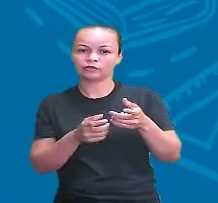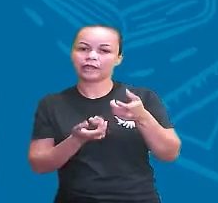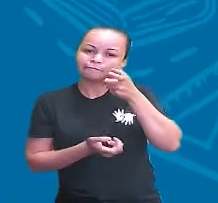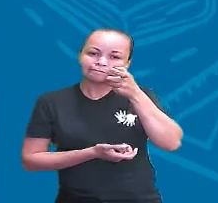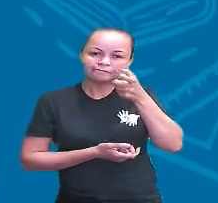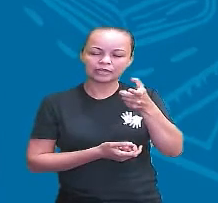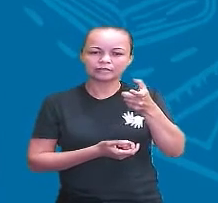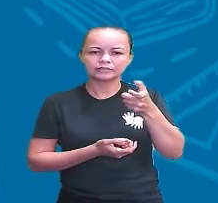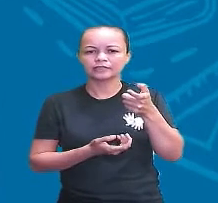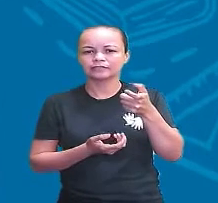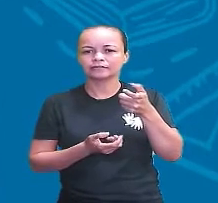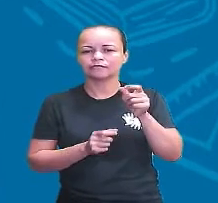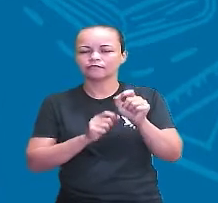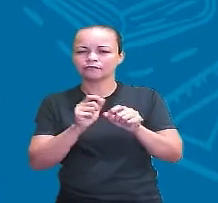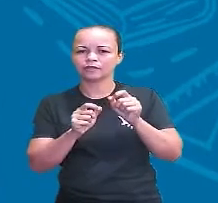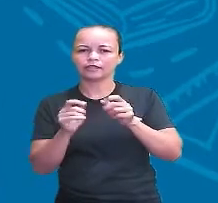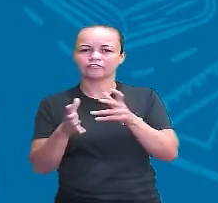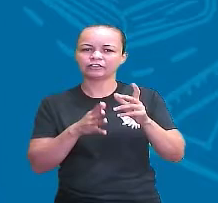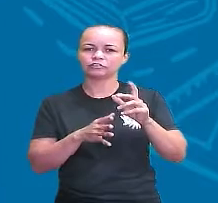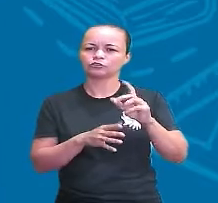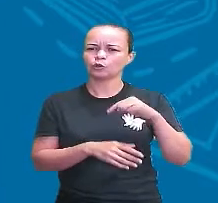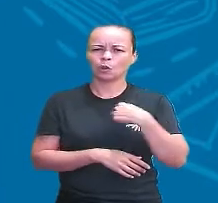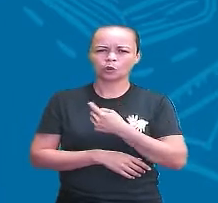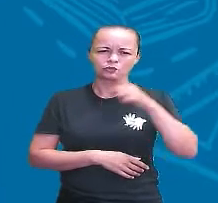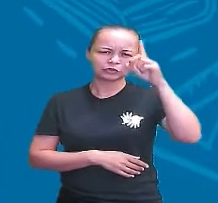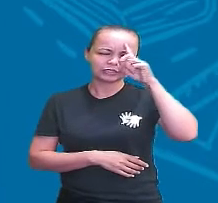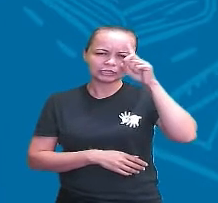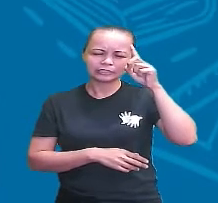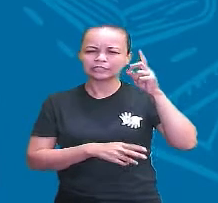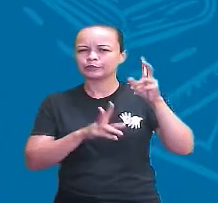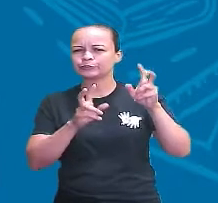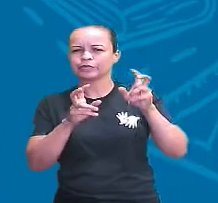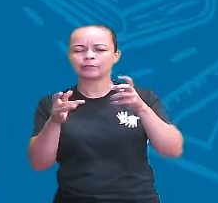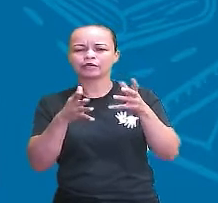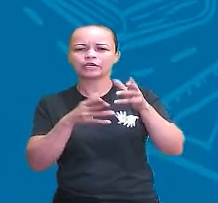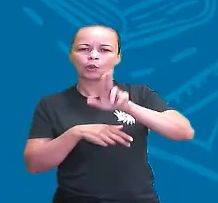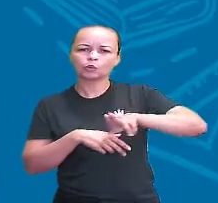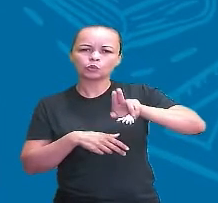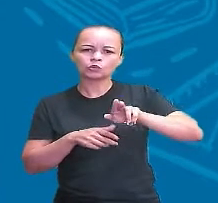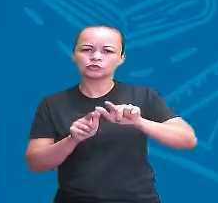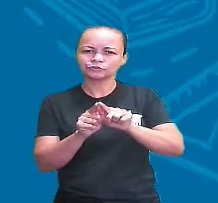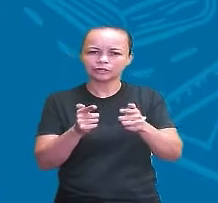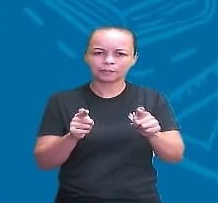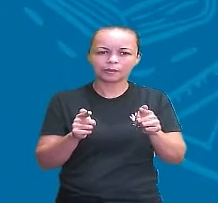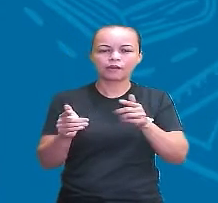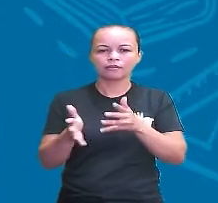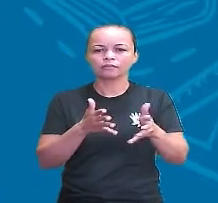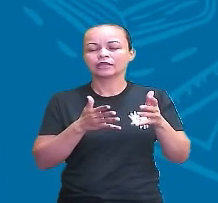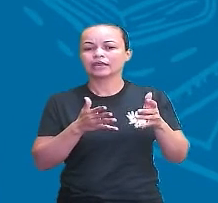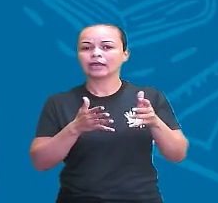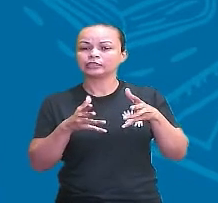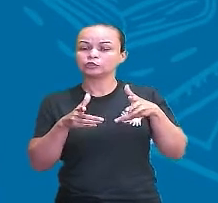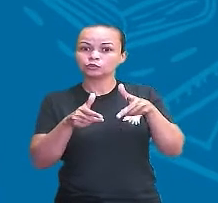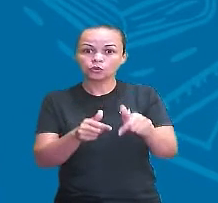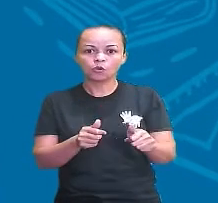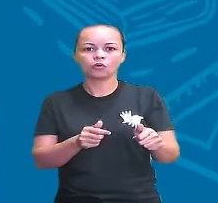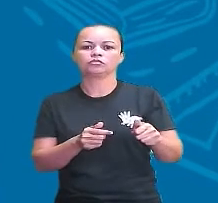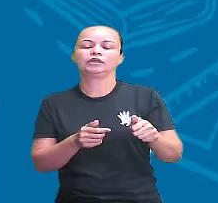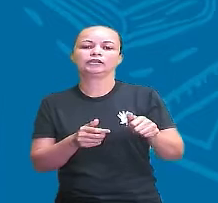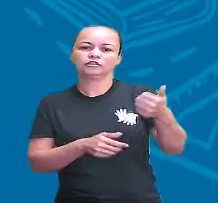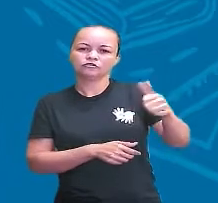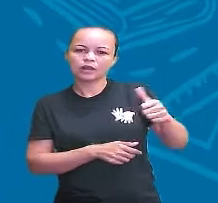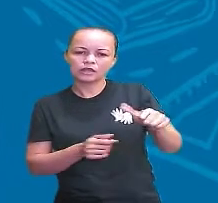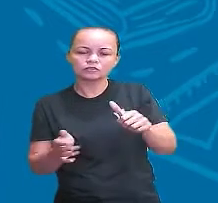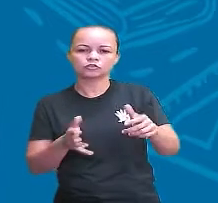que faz parte, gente, do nosso dia a dia, que é o uso de gramática. Gramática é essencial em todas as avaliações que nós vamos